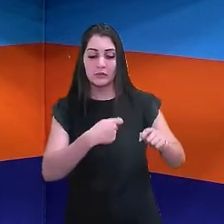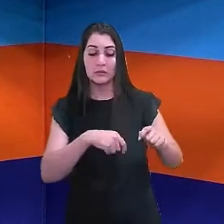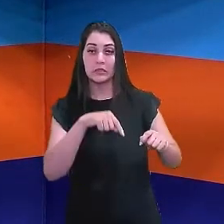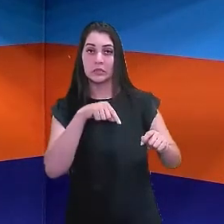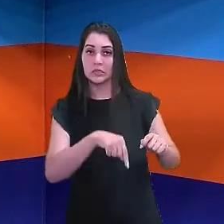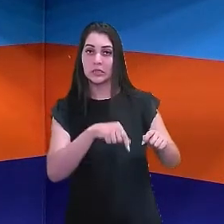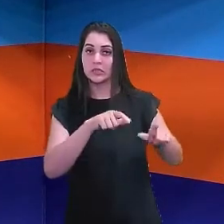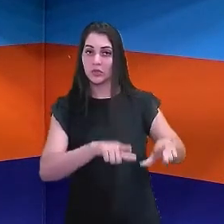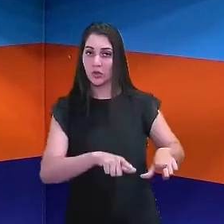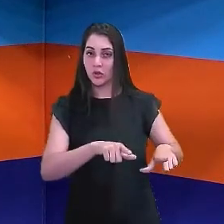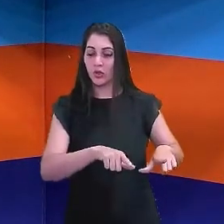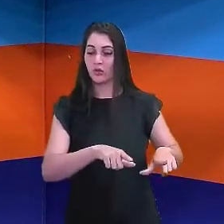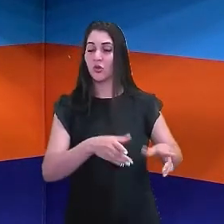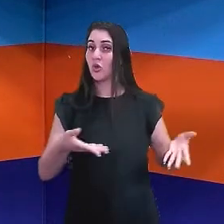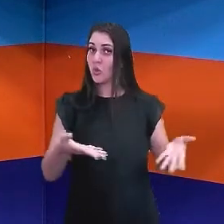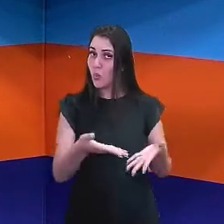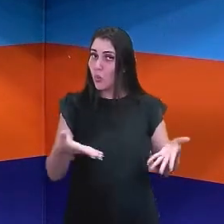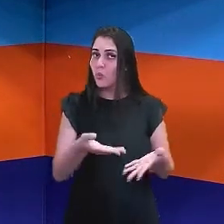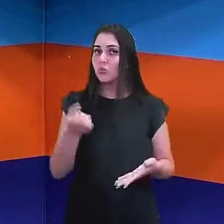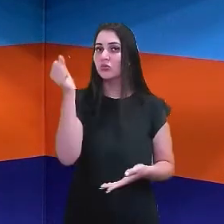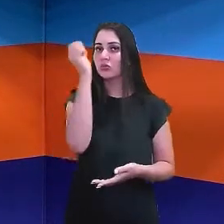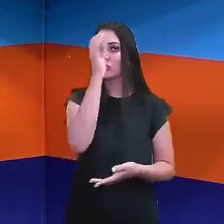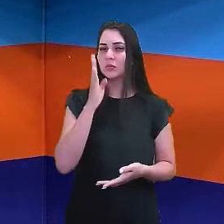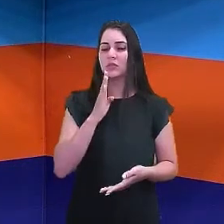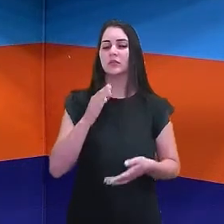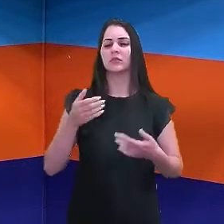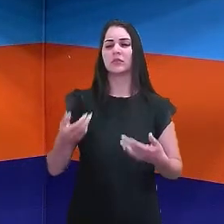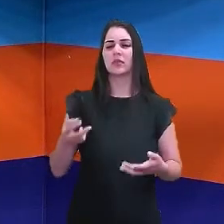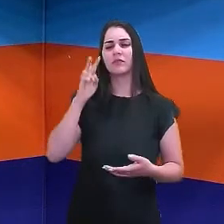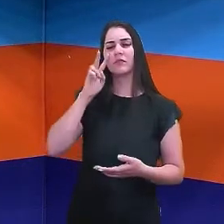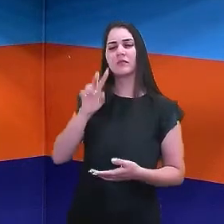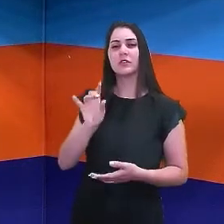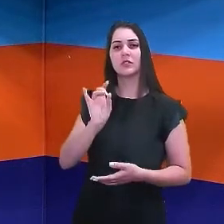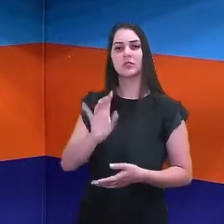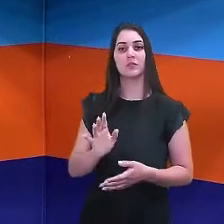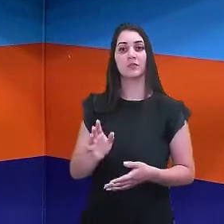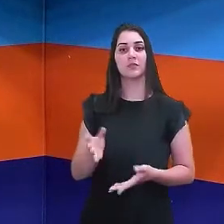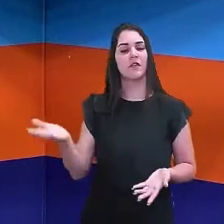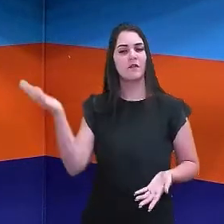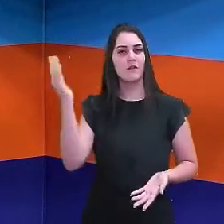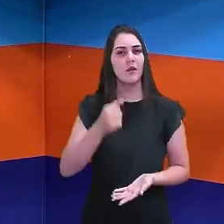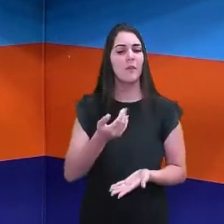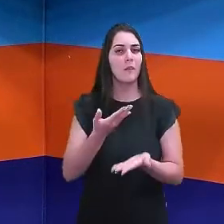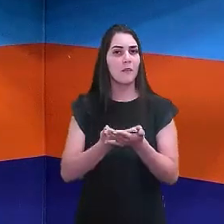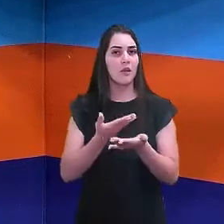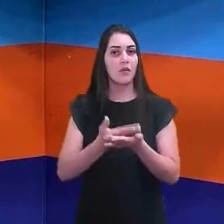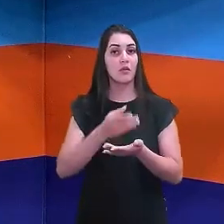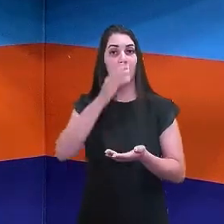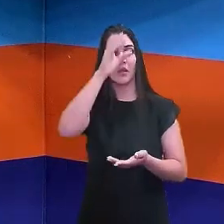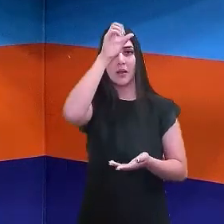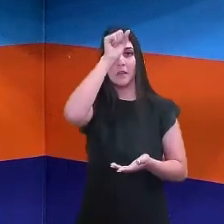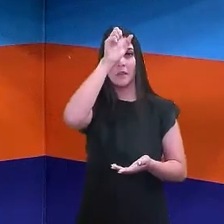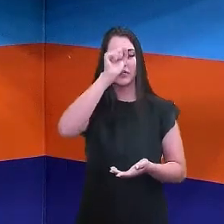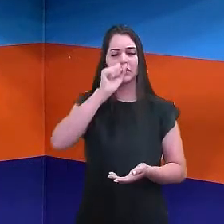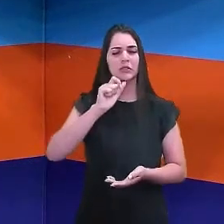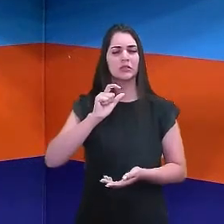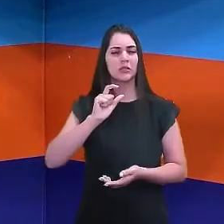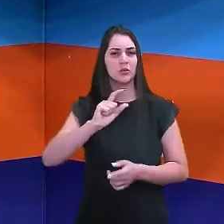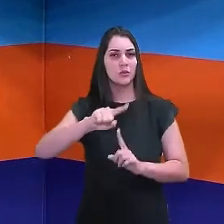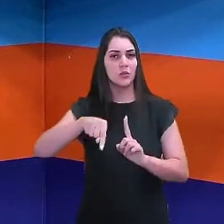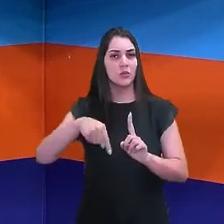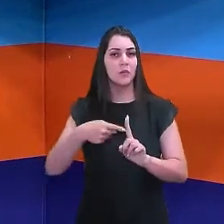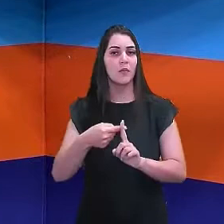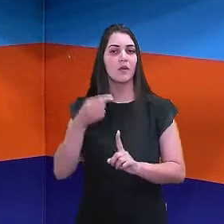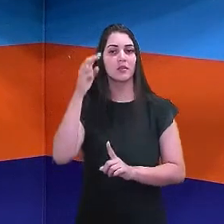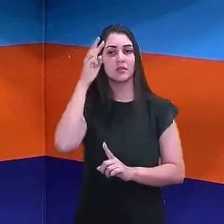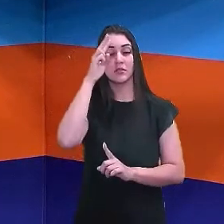hoje encontra-se o Brasil. Então, veja só, vamos para essa aula aprender um pouco mais sobre a história do nosso